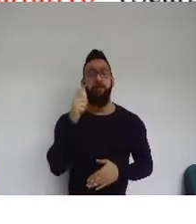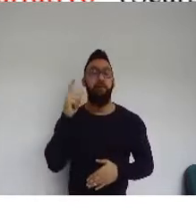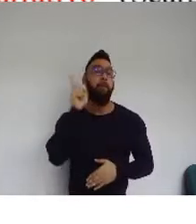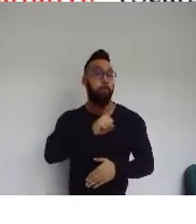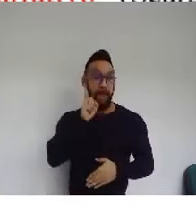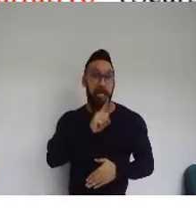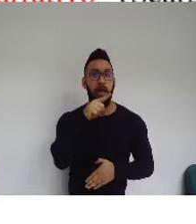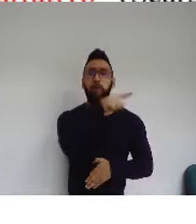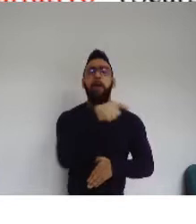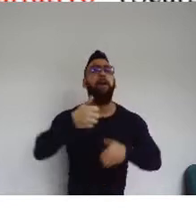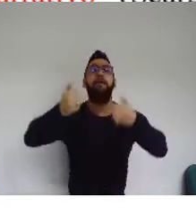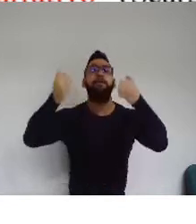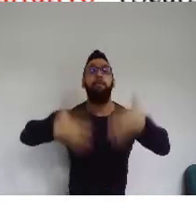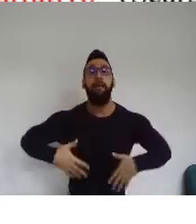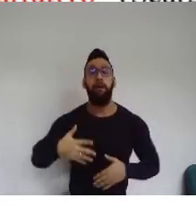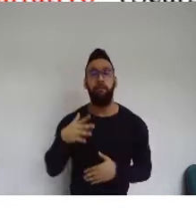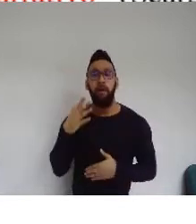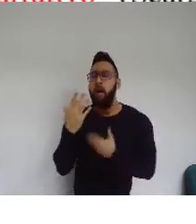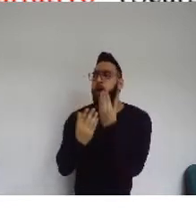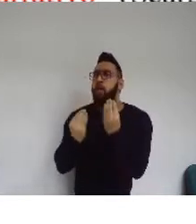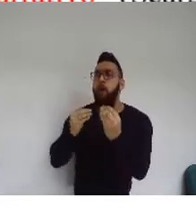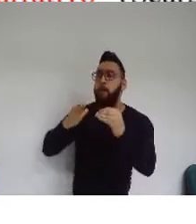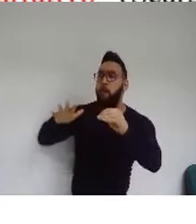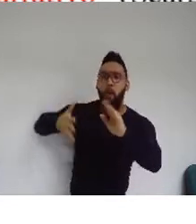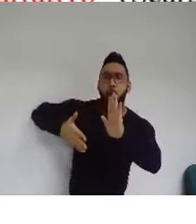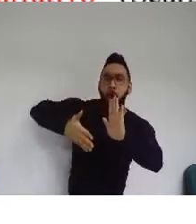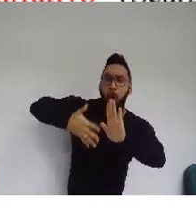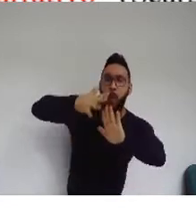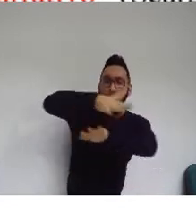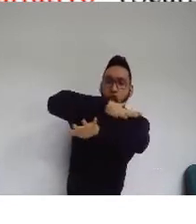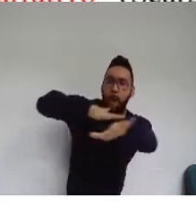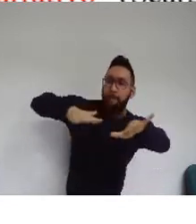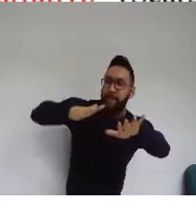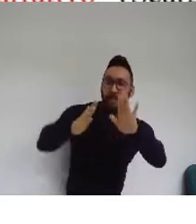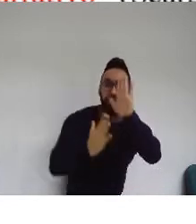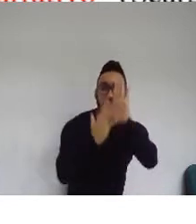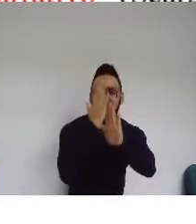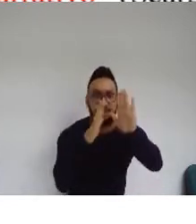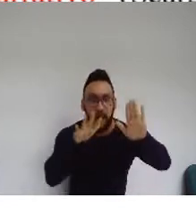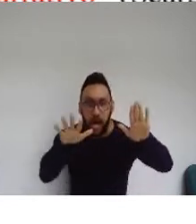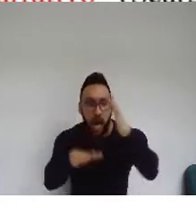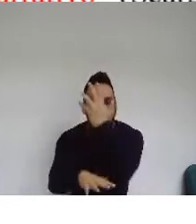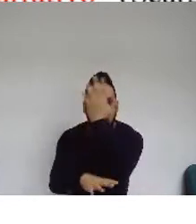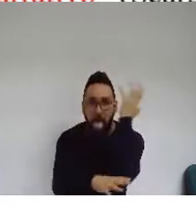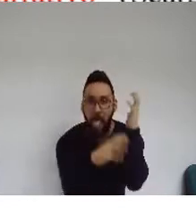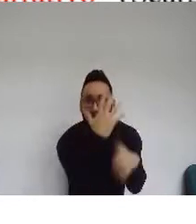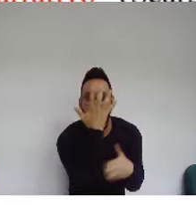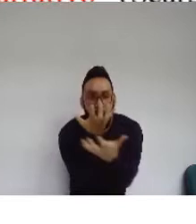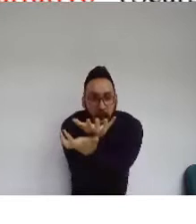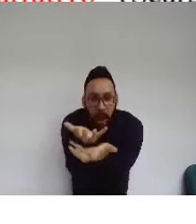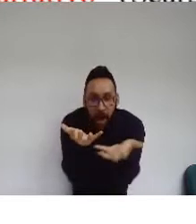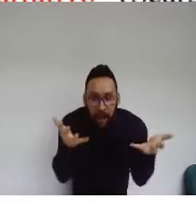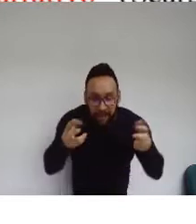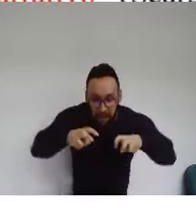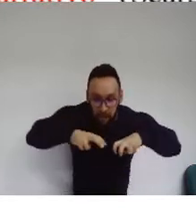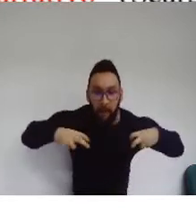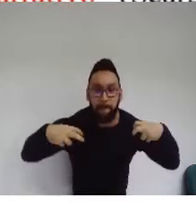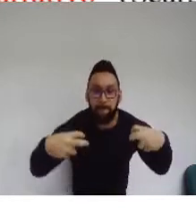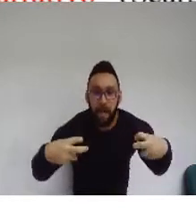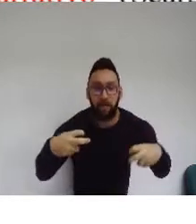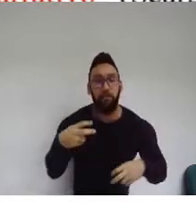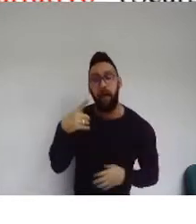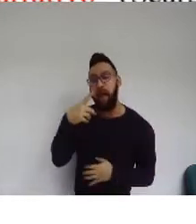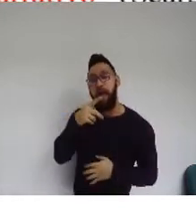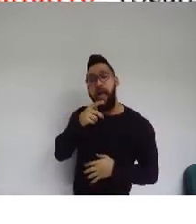como aqueles operacionalizados pelos participantes. Esse livro que vocês veem aí na tela é um livro que a Joana